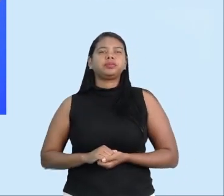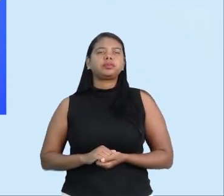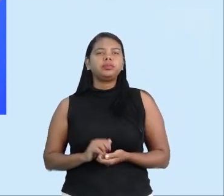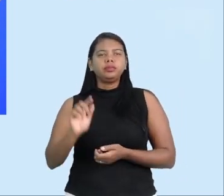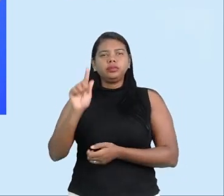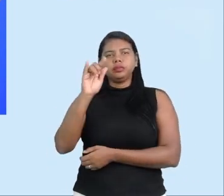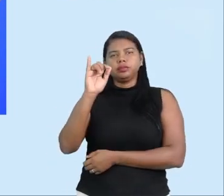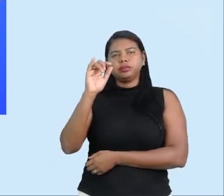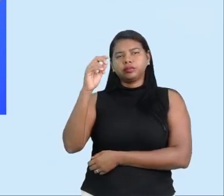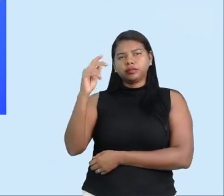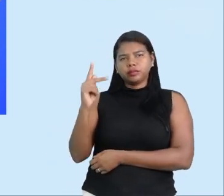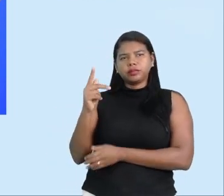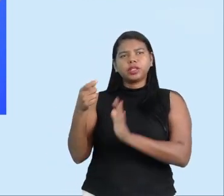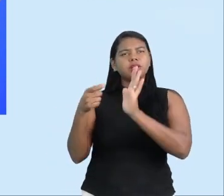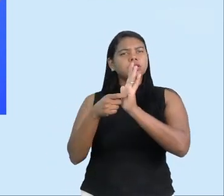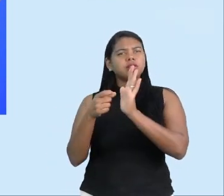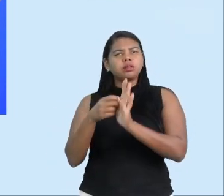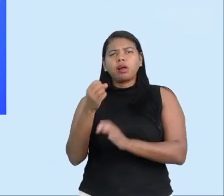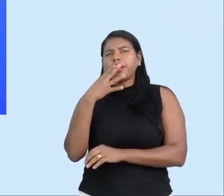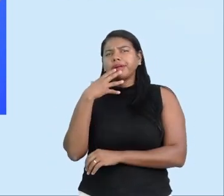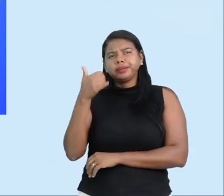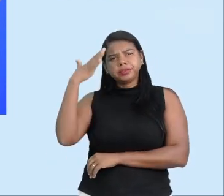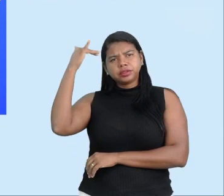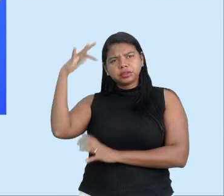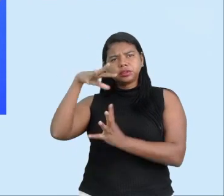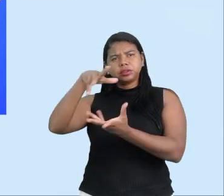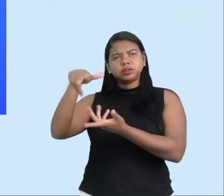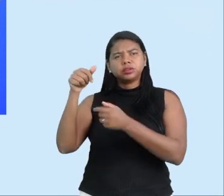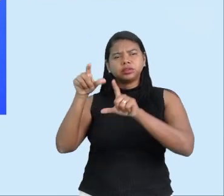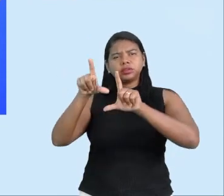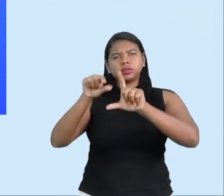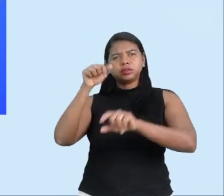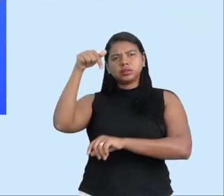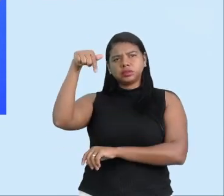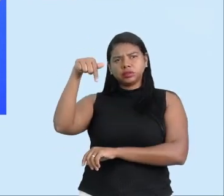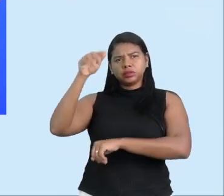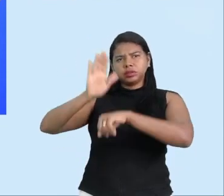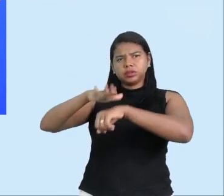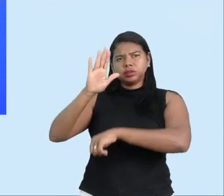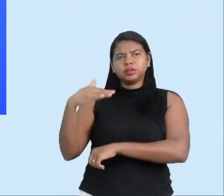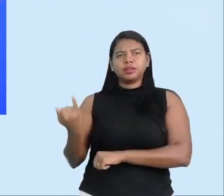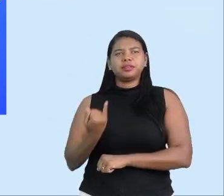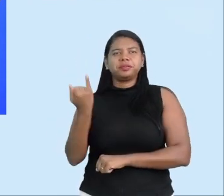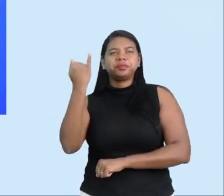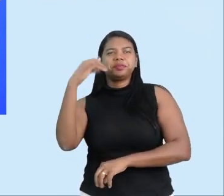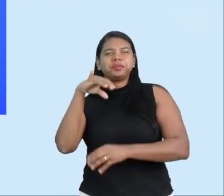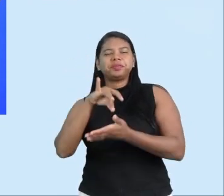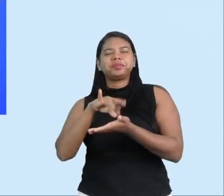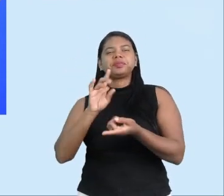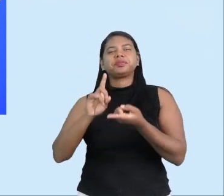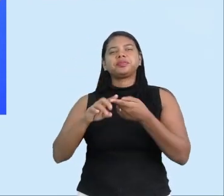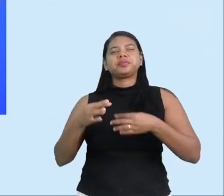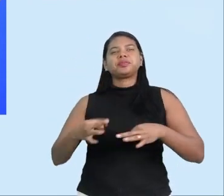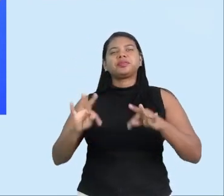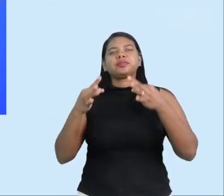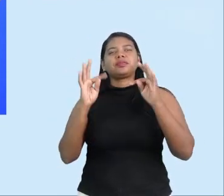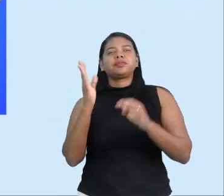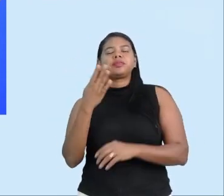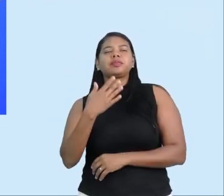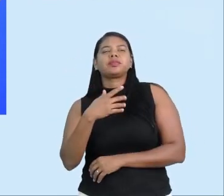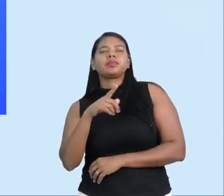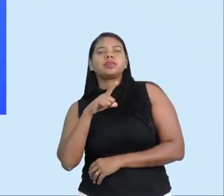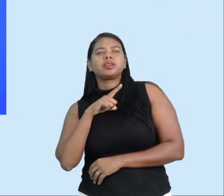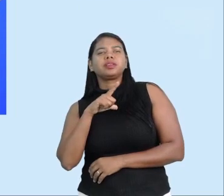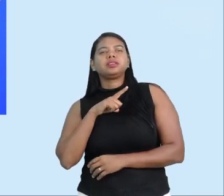poderoso, tão usado no mundo inteiro, então a gente selecionou os 7 mais importantes recursos que ele tem, que não deixa a desejar com nenhum